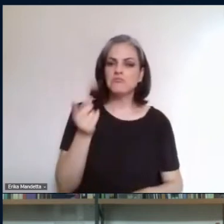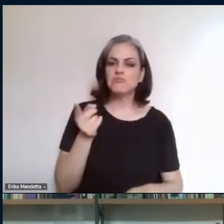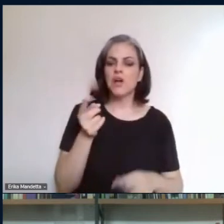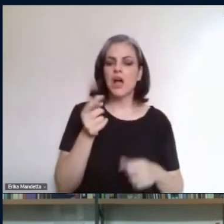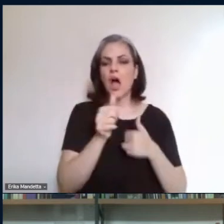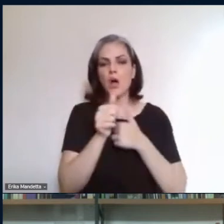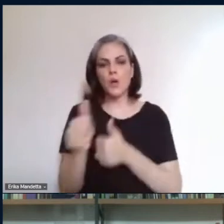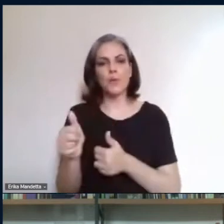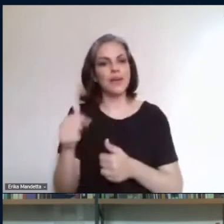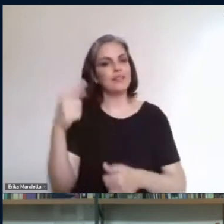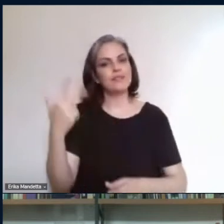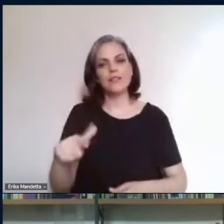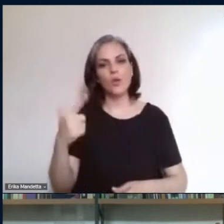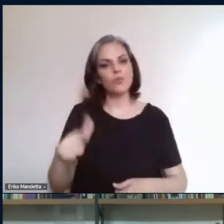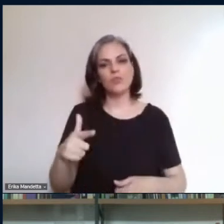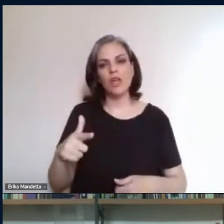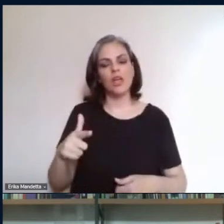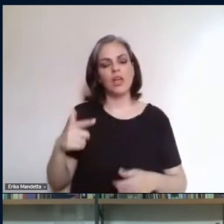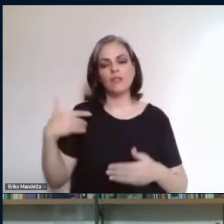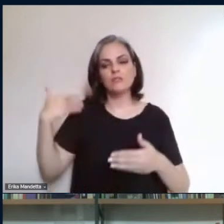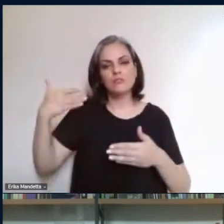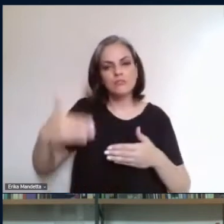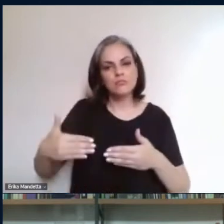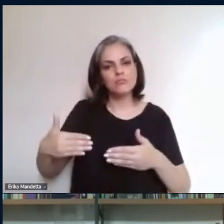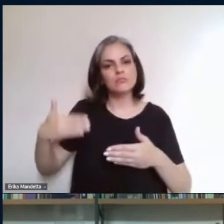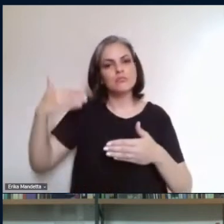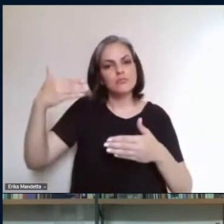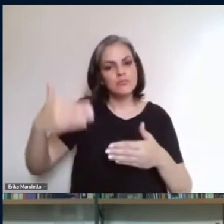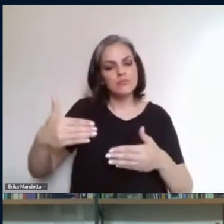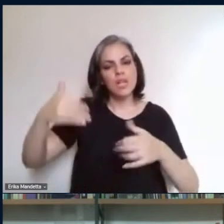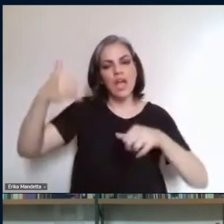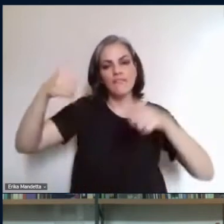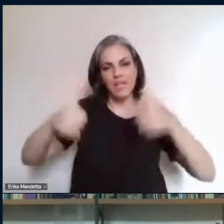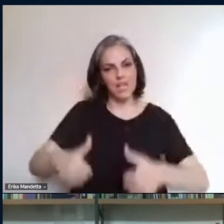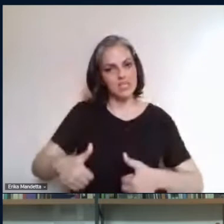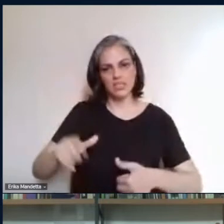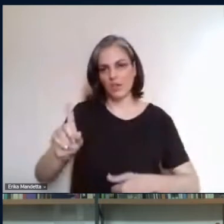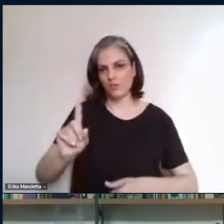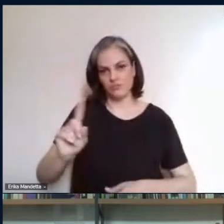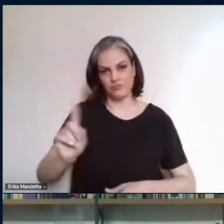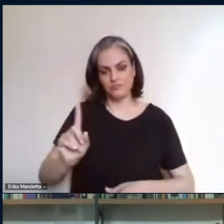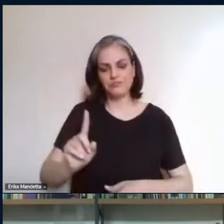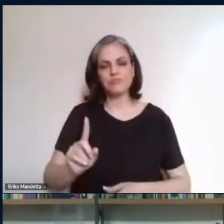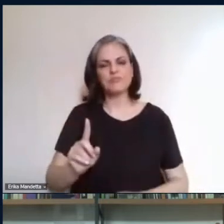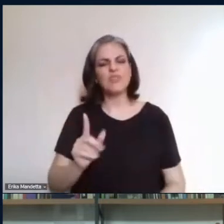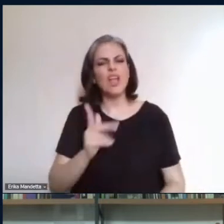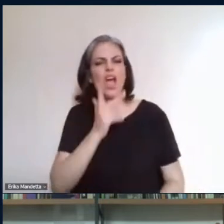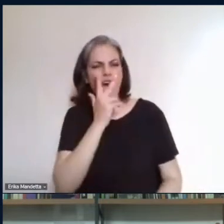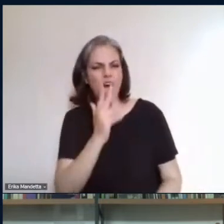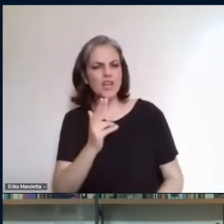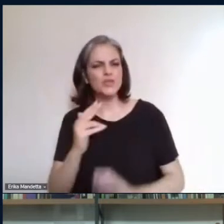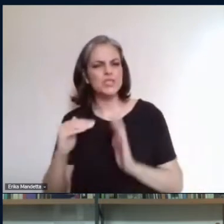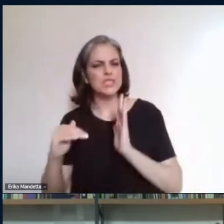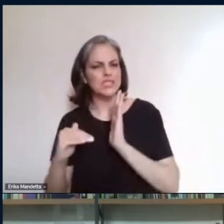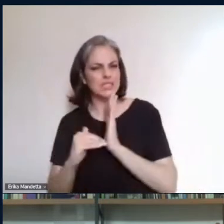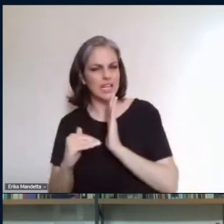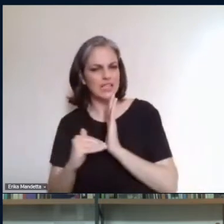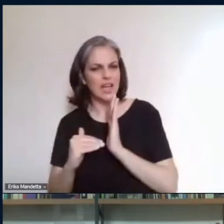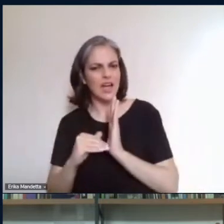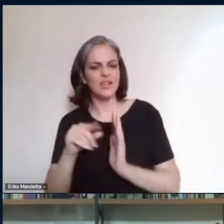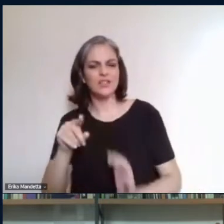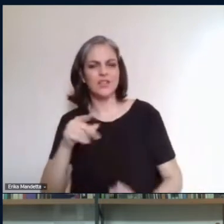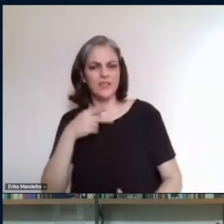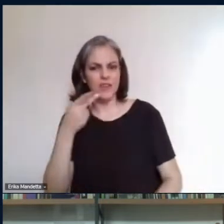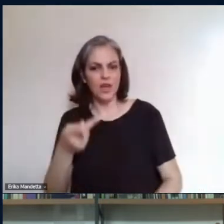dos intérpretes, e você mencionou também, acho que foi do Senado se não me engano, que a política de